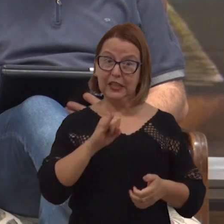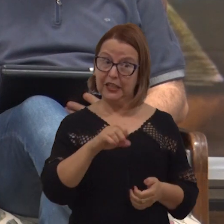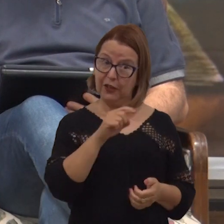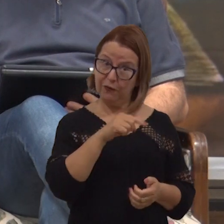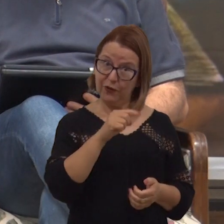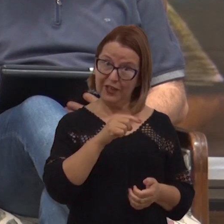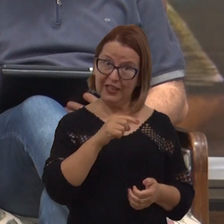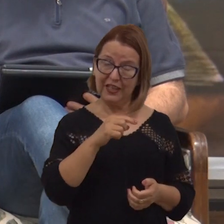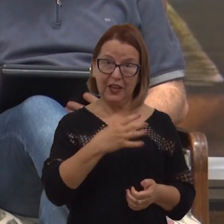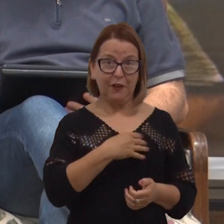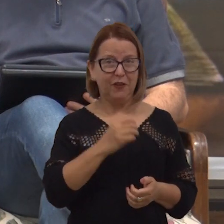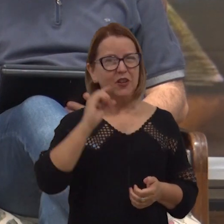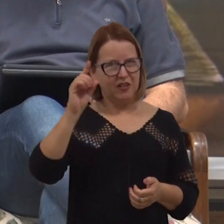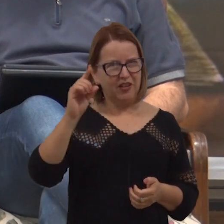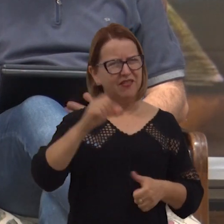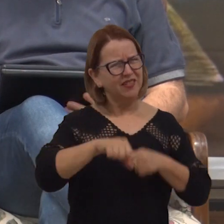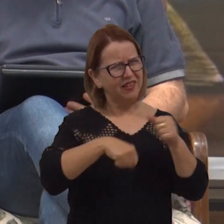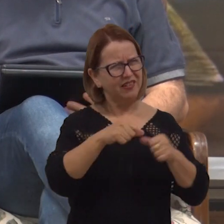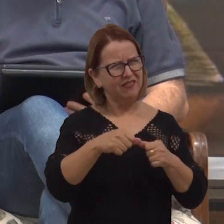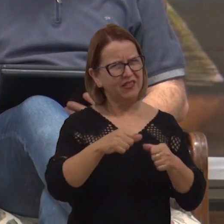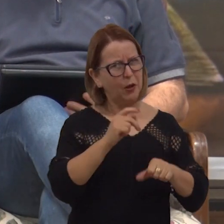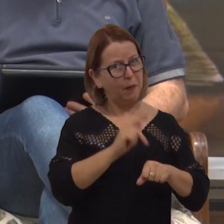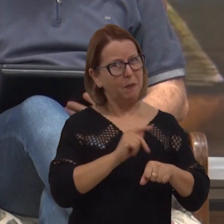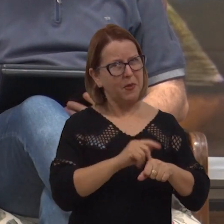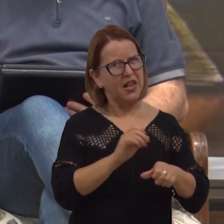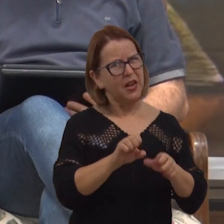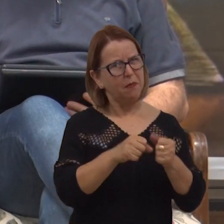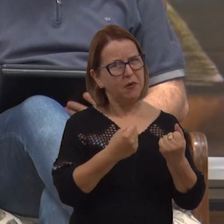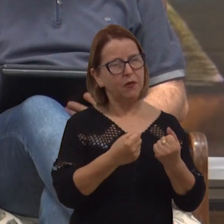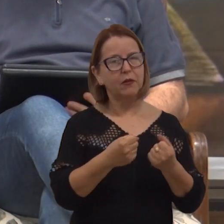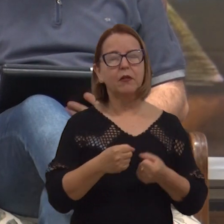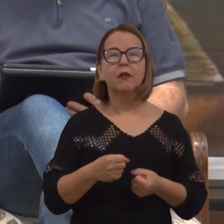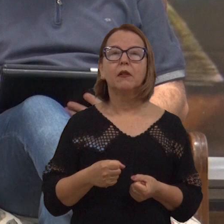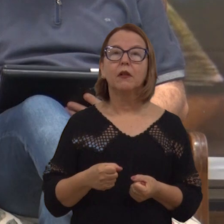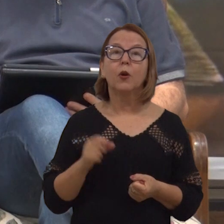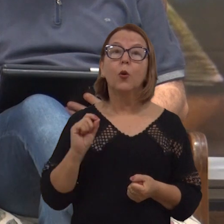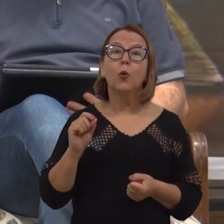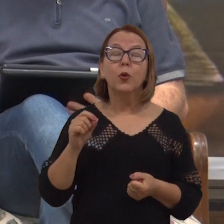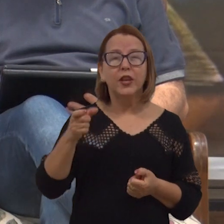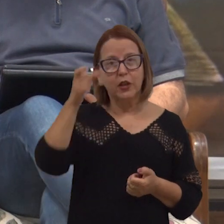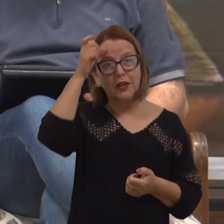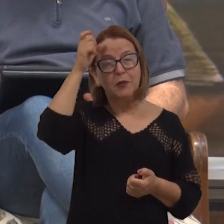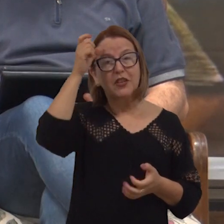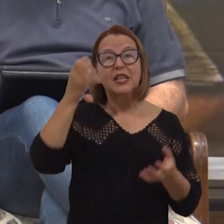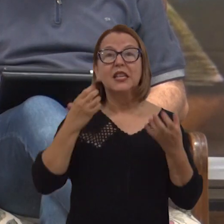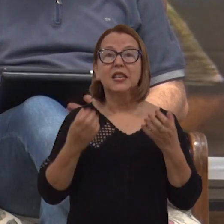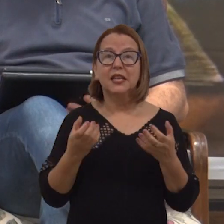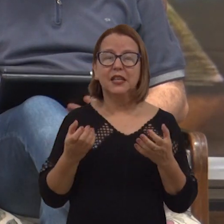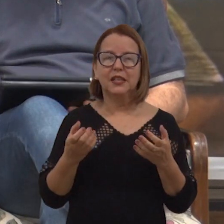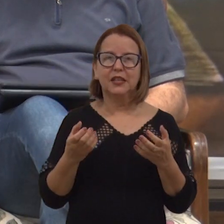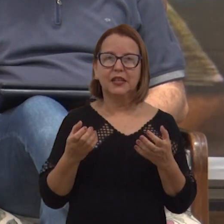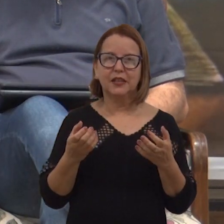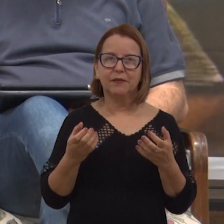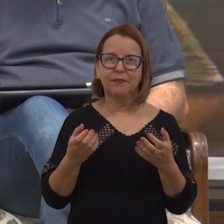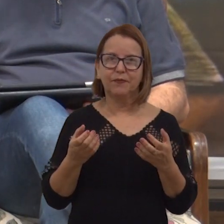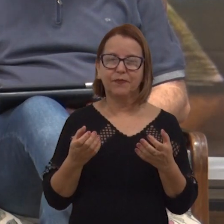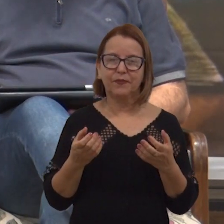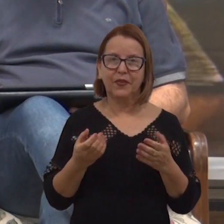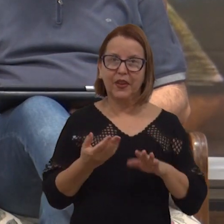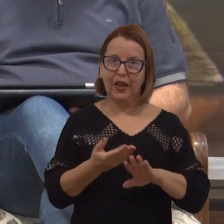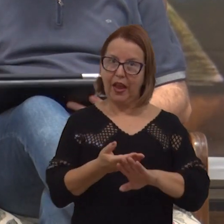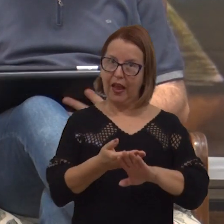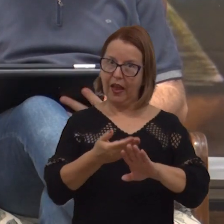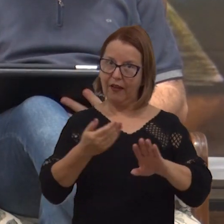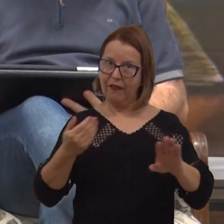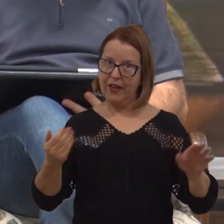Se tu és o Filho de Deus, transforma essas pedras em pães. O que o inimigo vai fazer ali? Tentar remover os